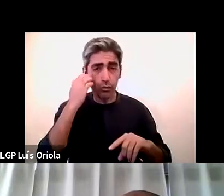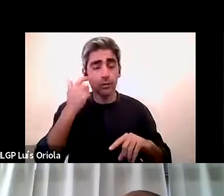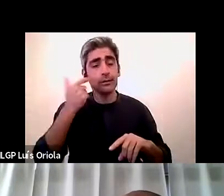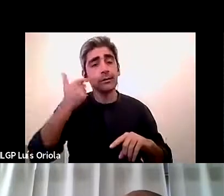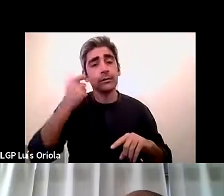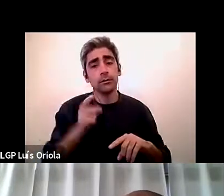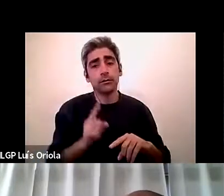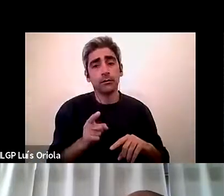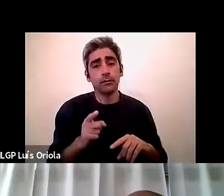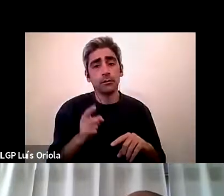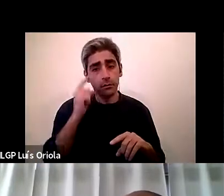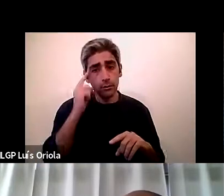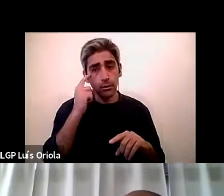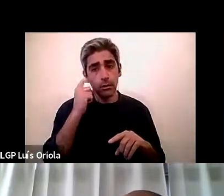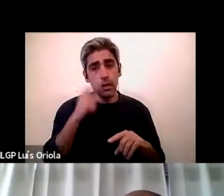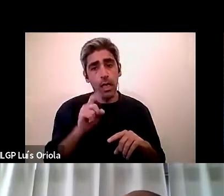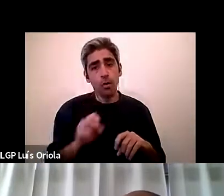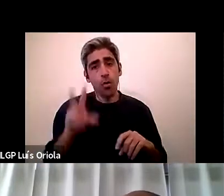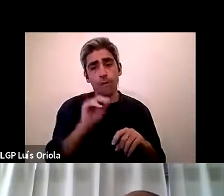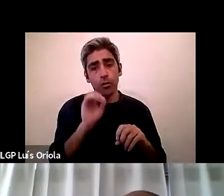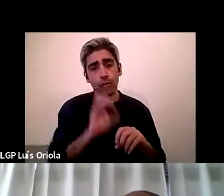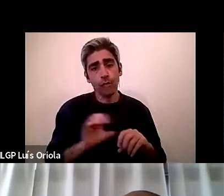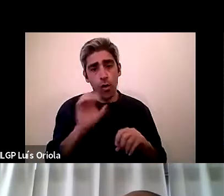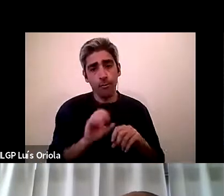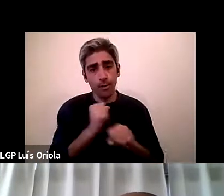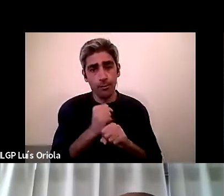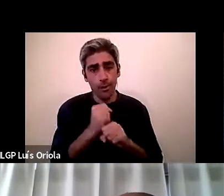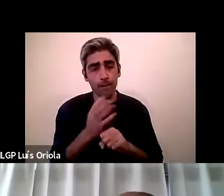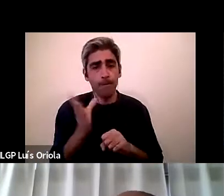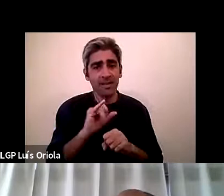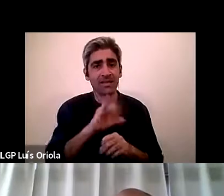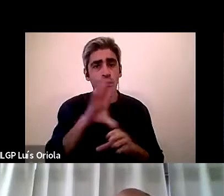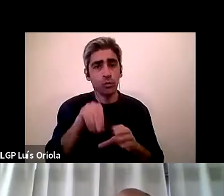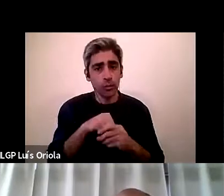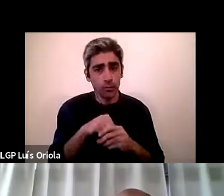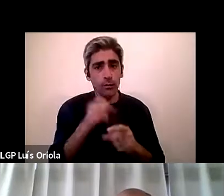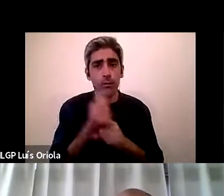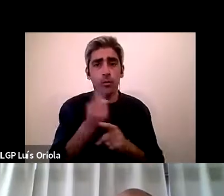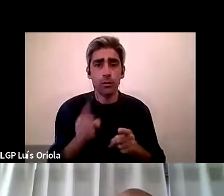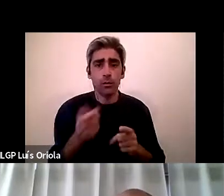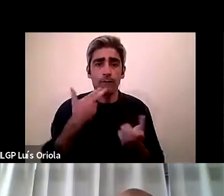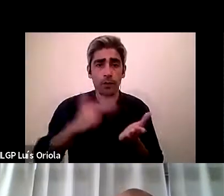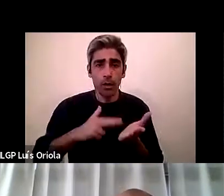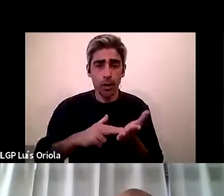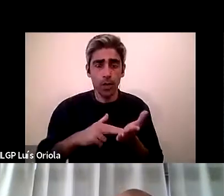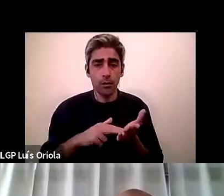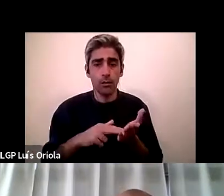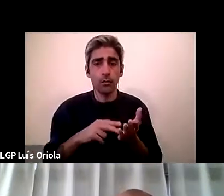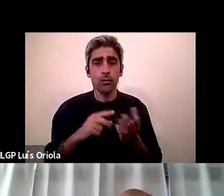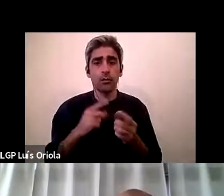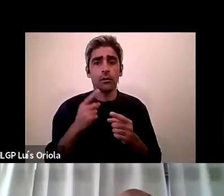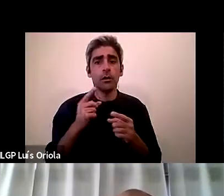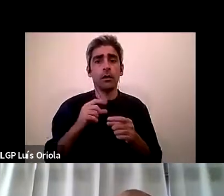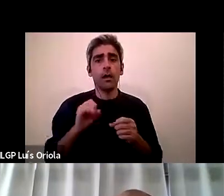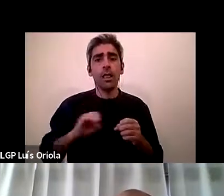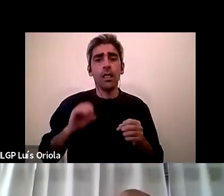certamente um novo normal mais inclusivo, porque, verdade seja dita, algo que ainda não, que ninguém